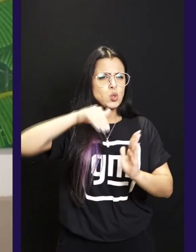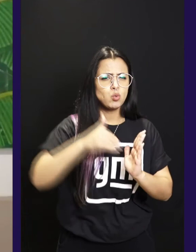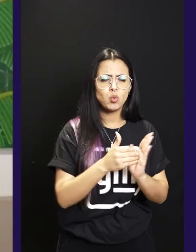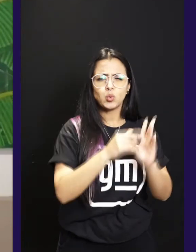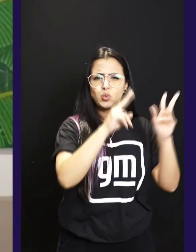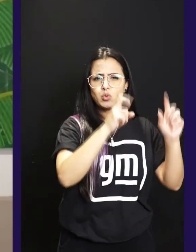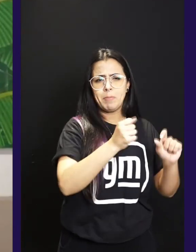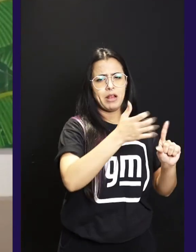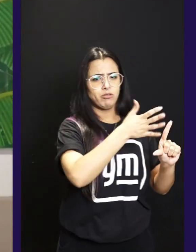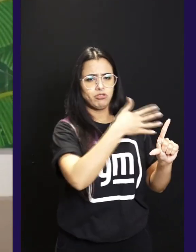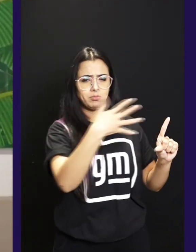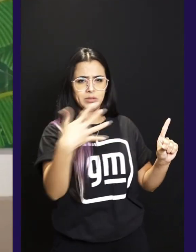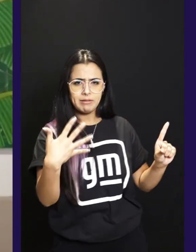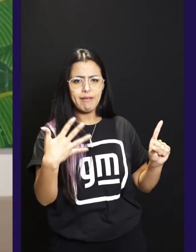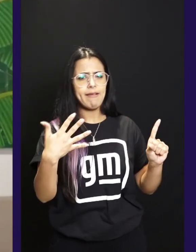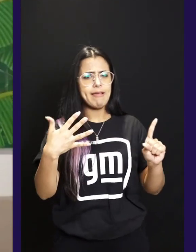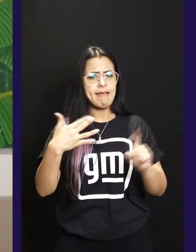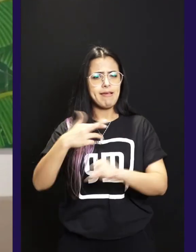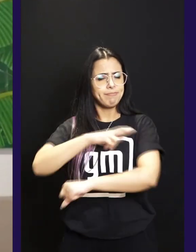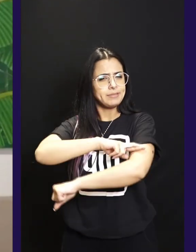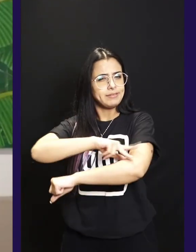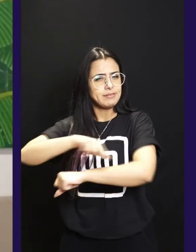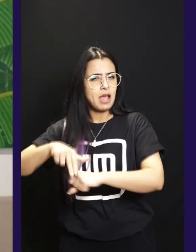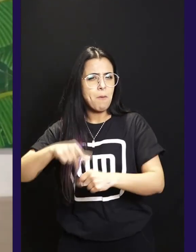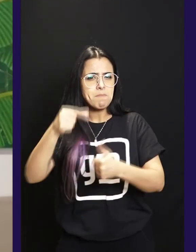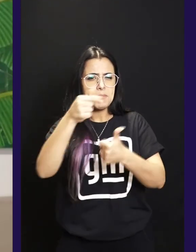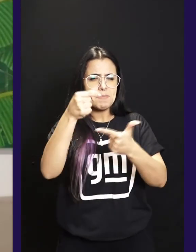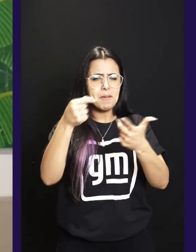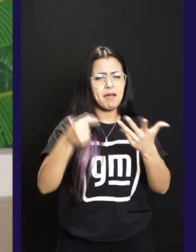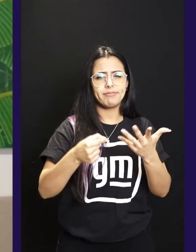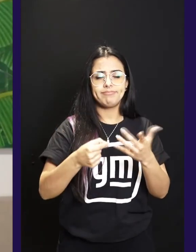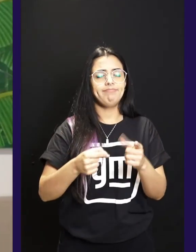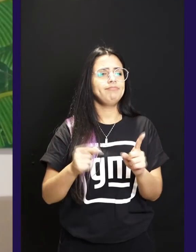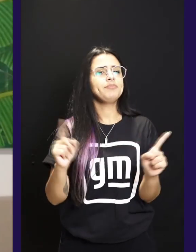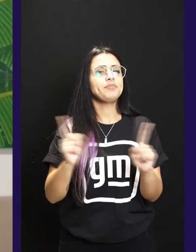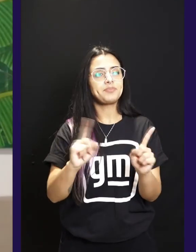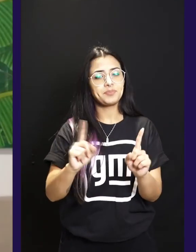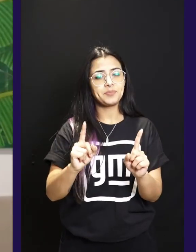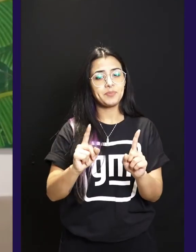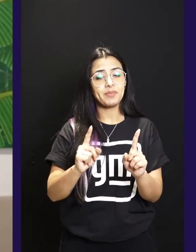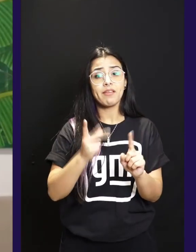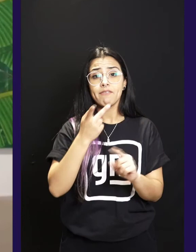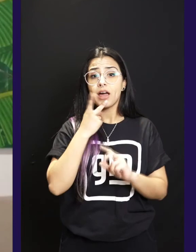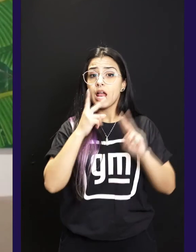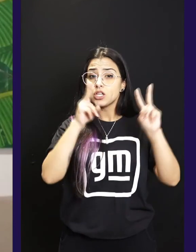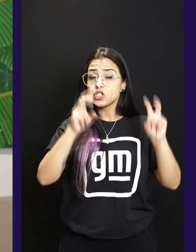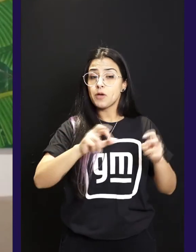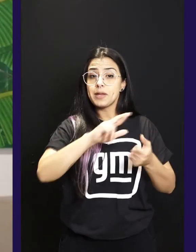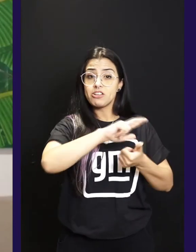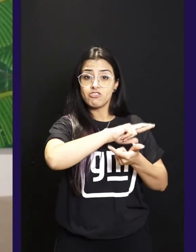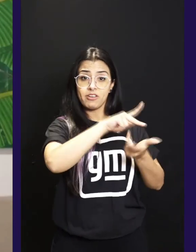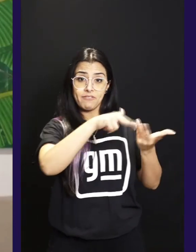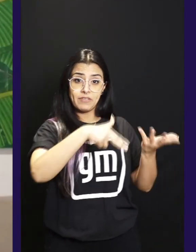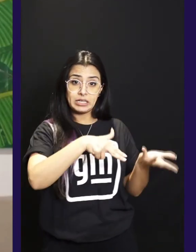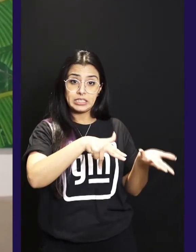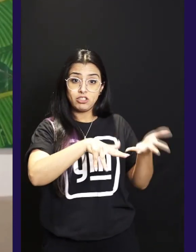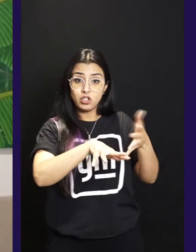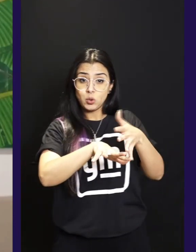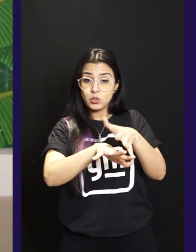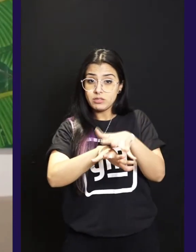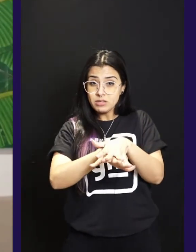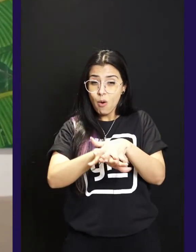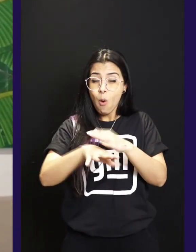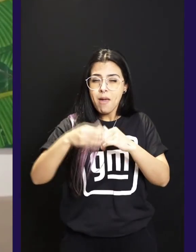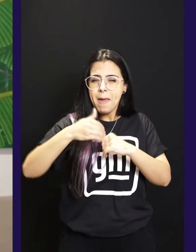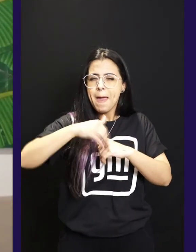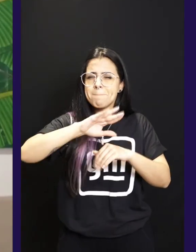sobre inclusão étnico-racial. Eu acho que quando a gente fala de diversidade e inclusão, a gente está falando mais de um compromisso, né? Um